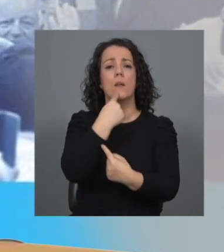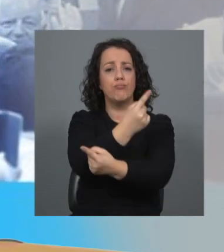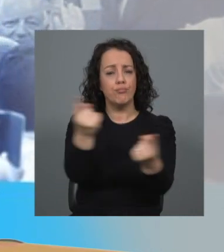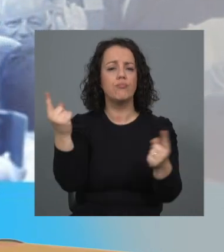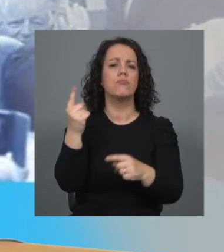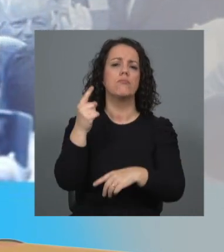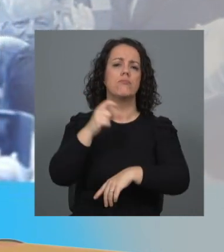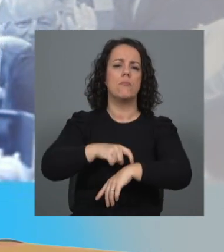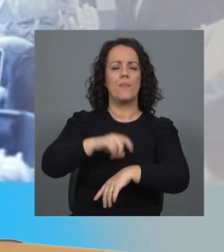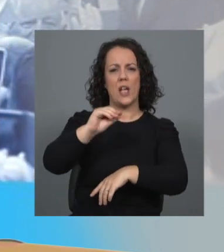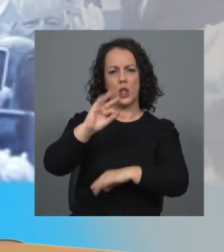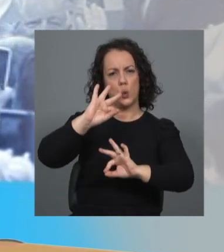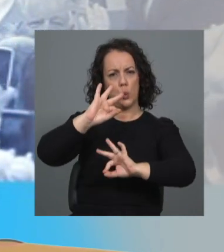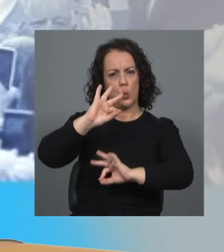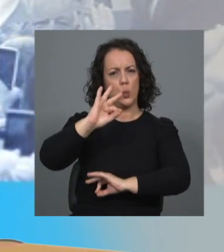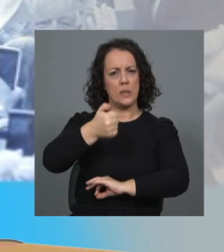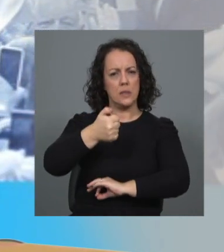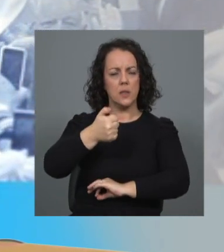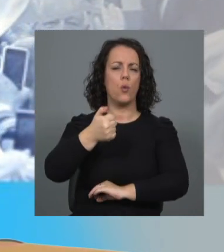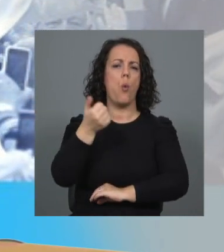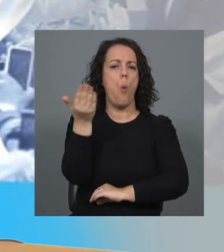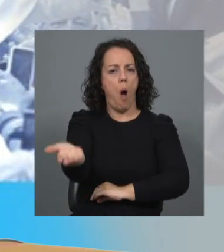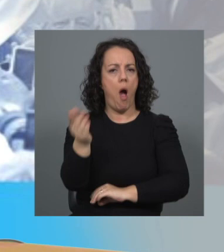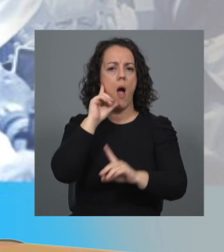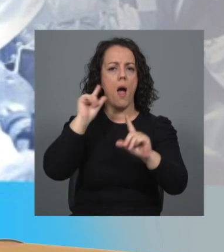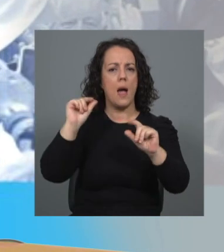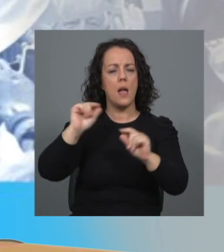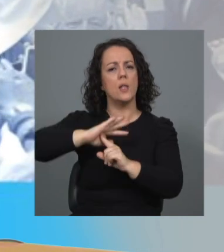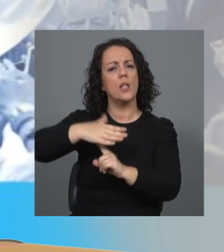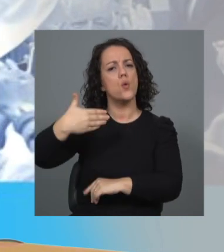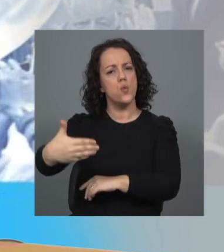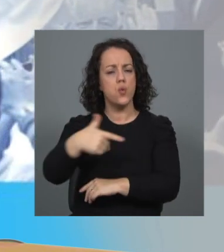pelas 22h45 pode acompanhar na Antena 1 a